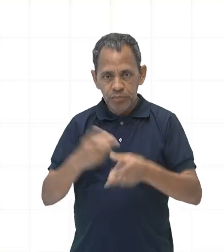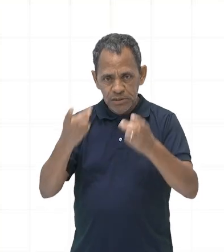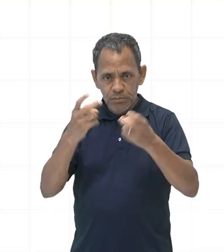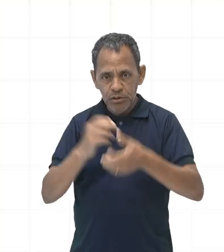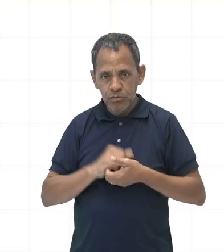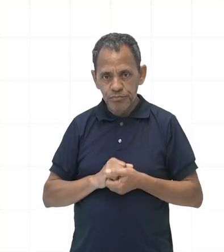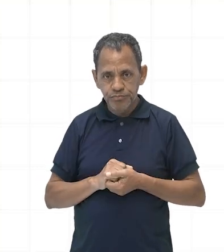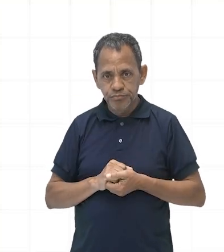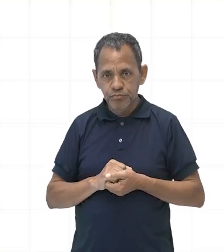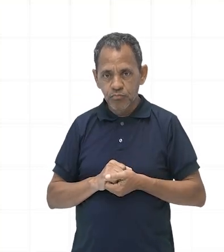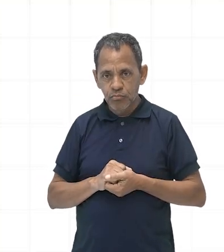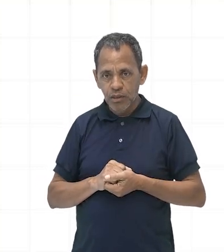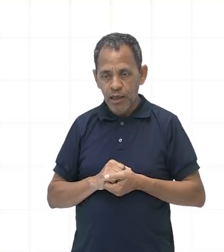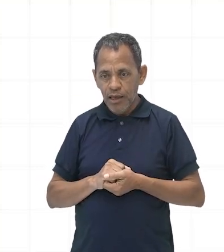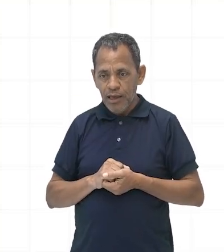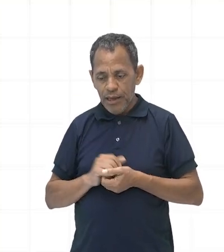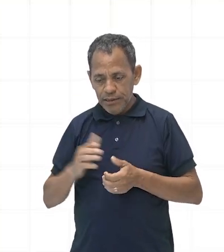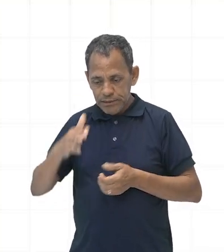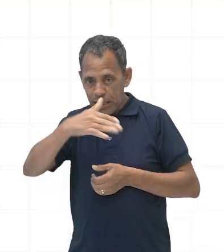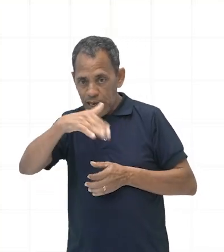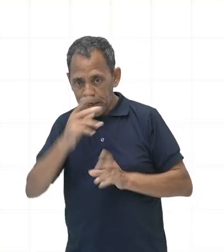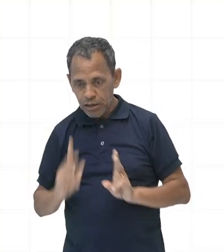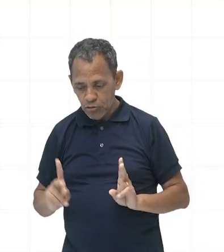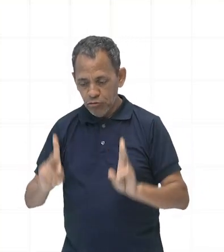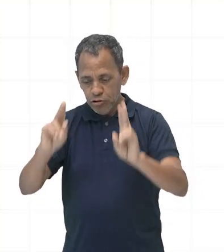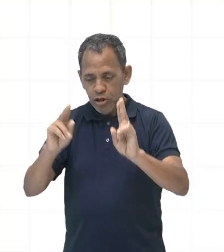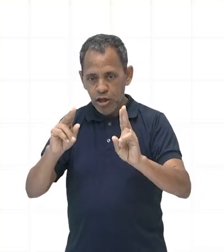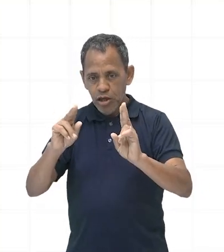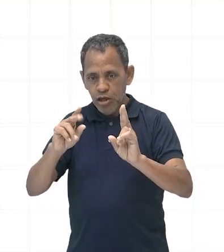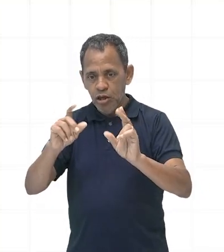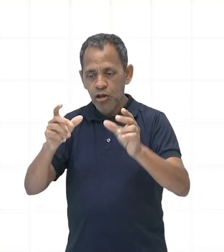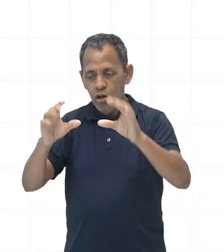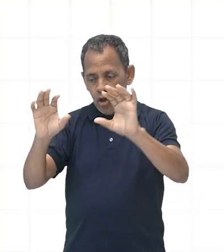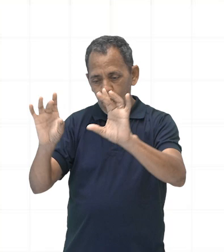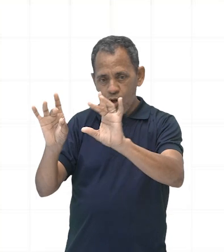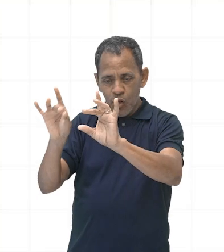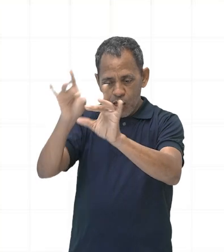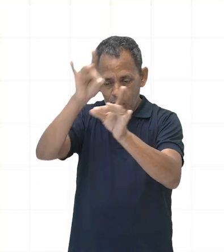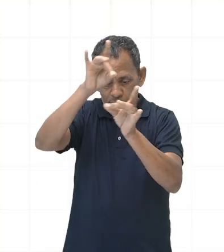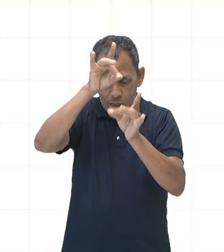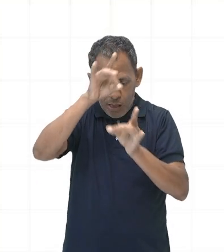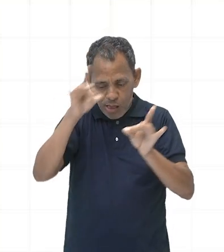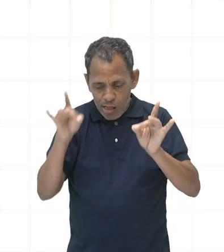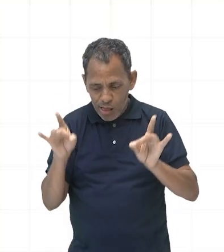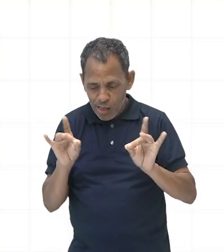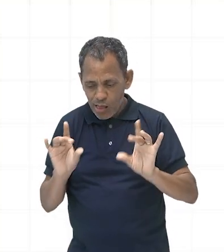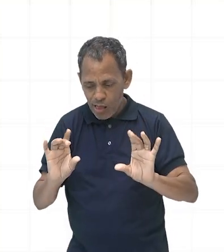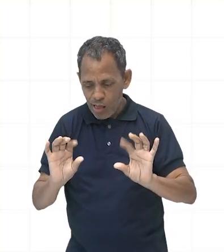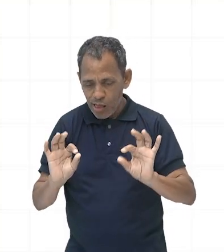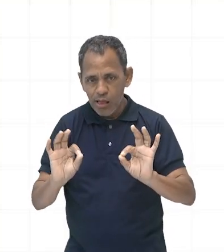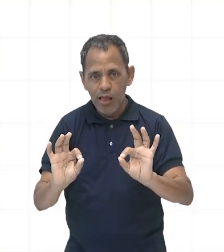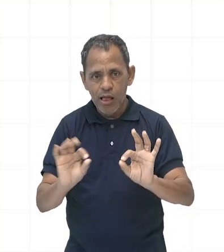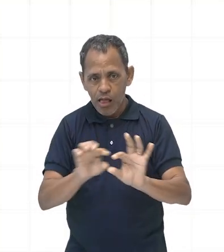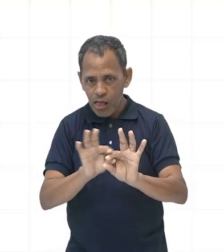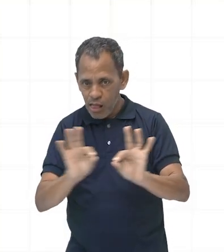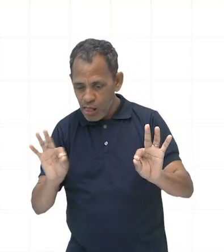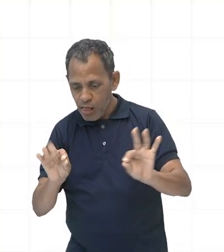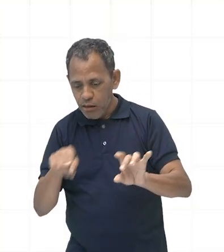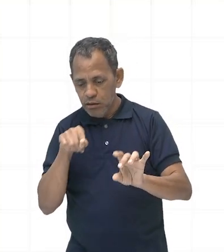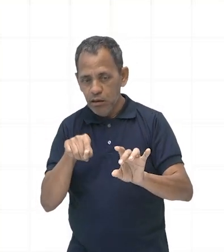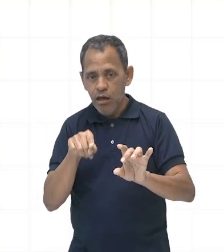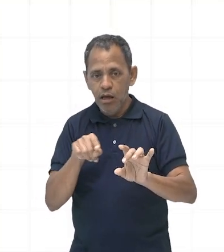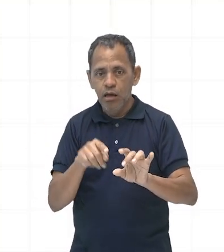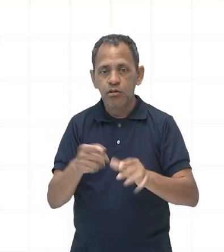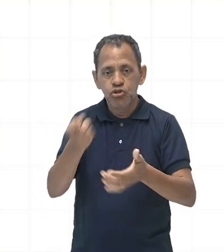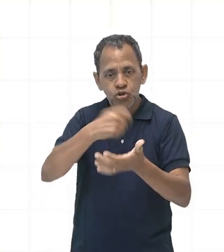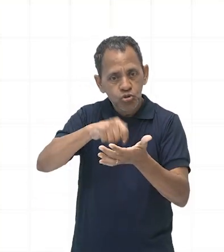esse lado dela mede exatamente quem? Y menos x. Ok, professor. Então,